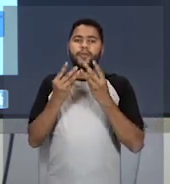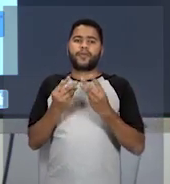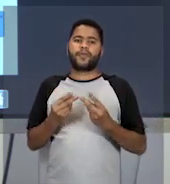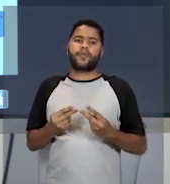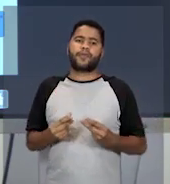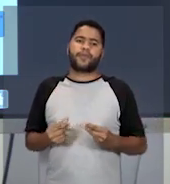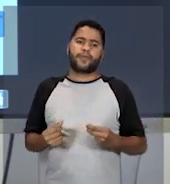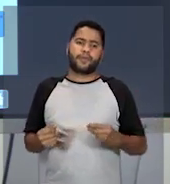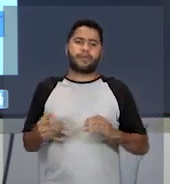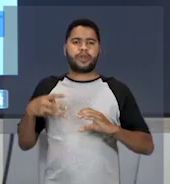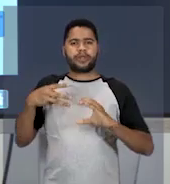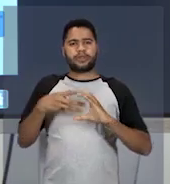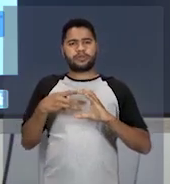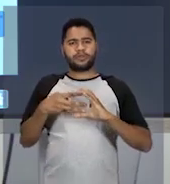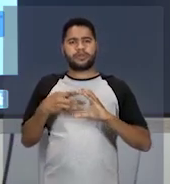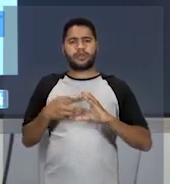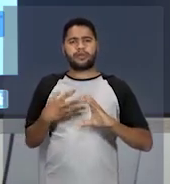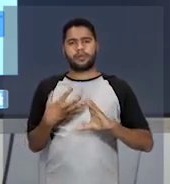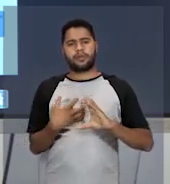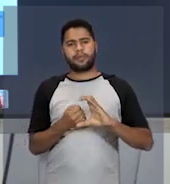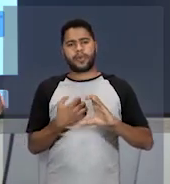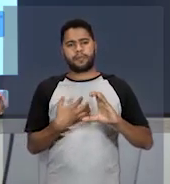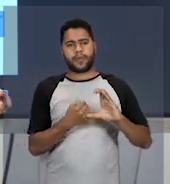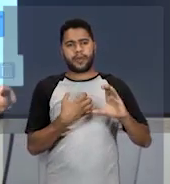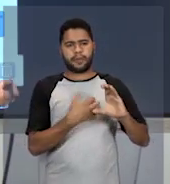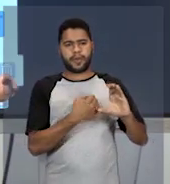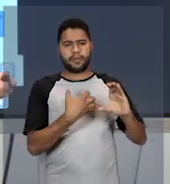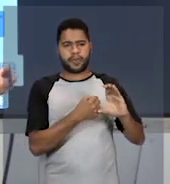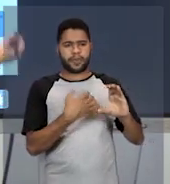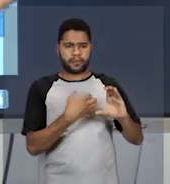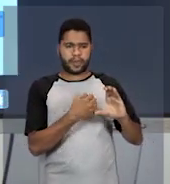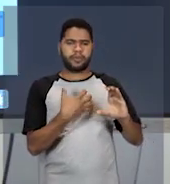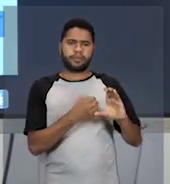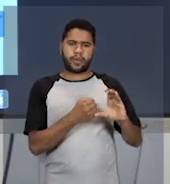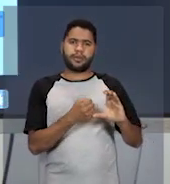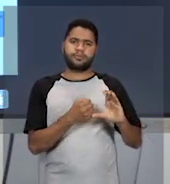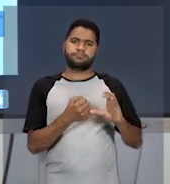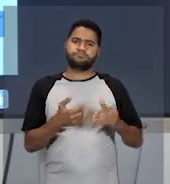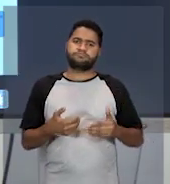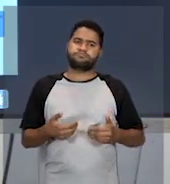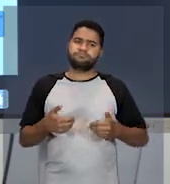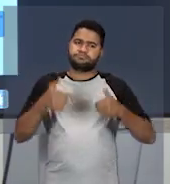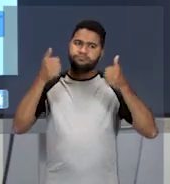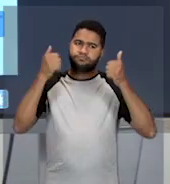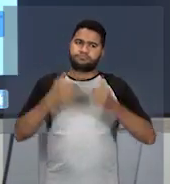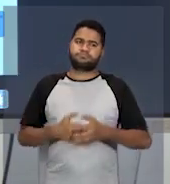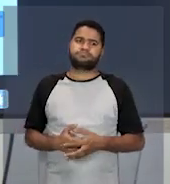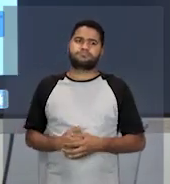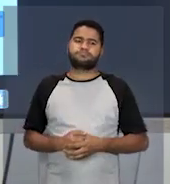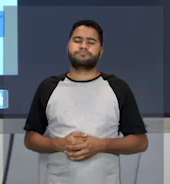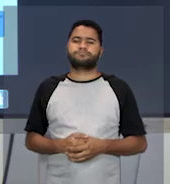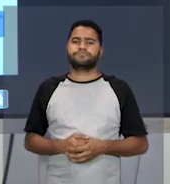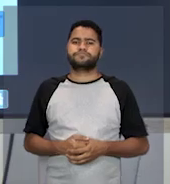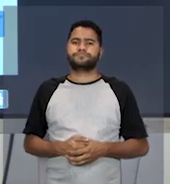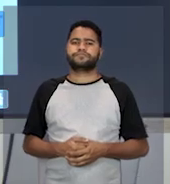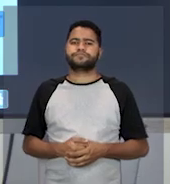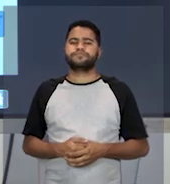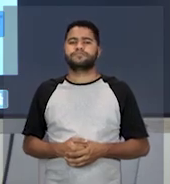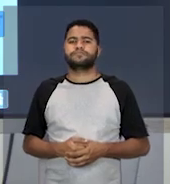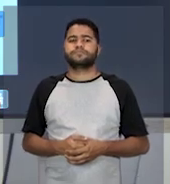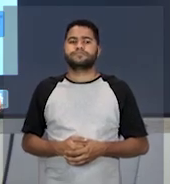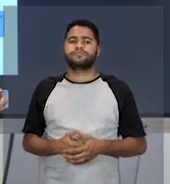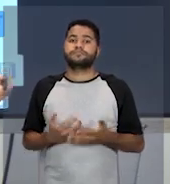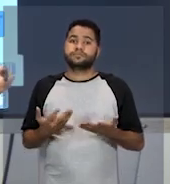num alimento mais simples e ir, então, para aonde, gente? Para as células, tá?